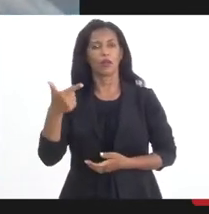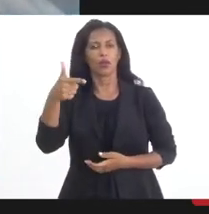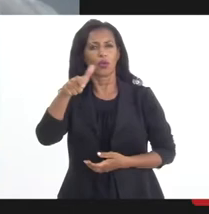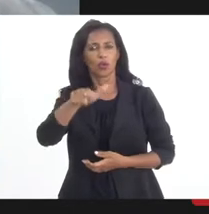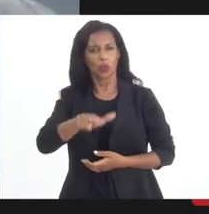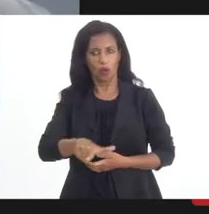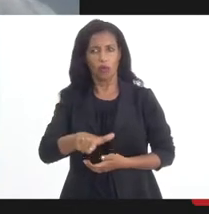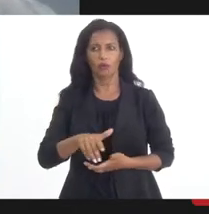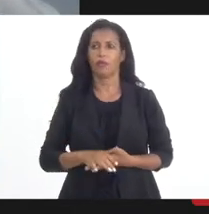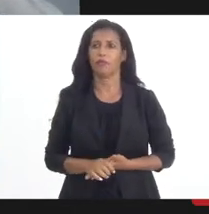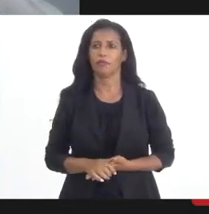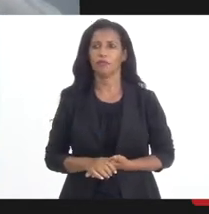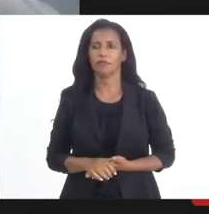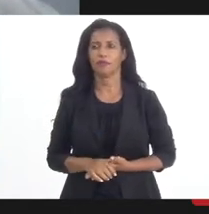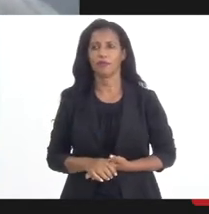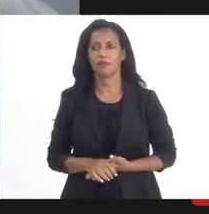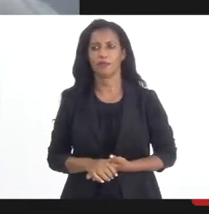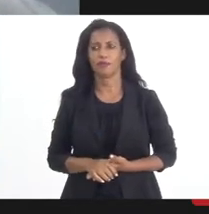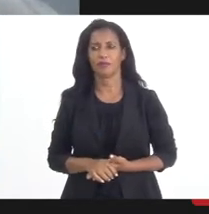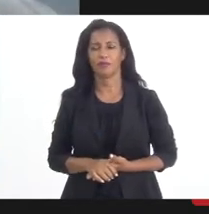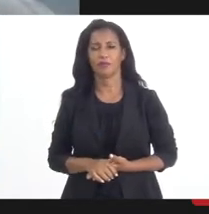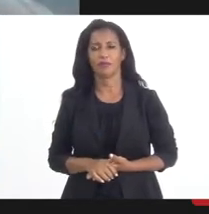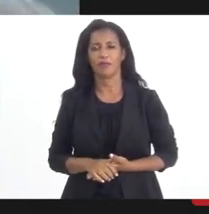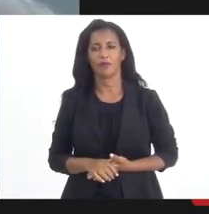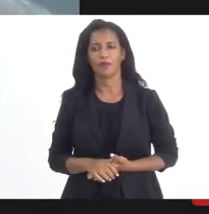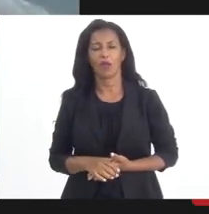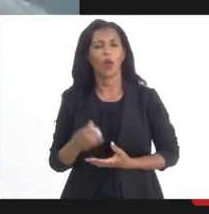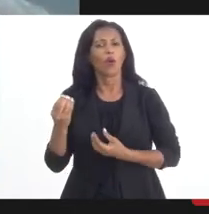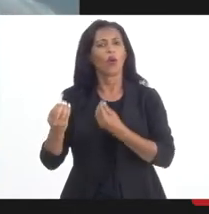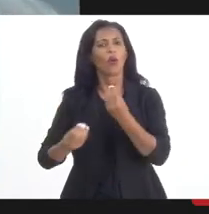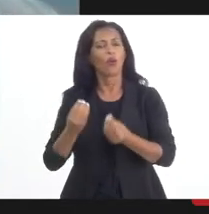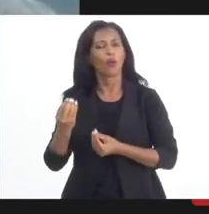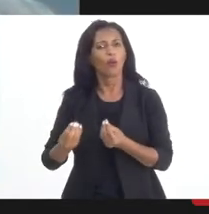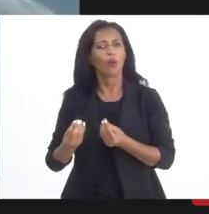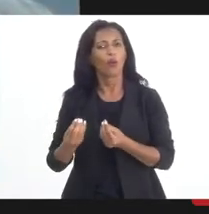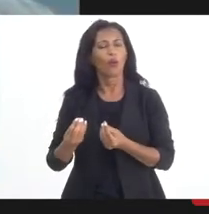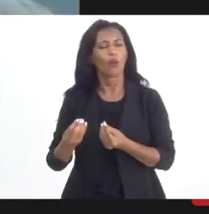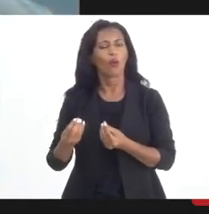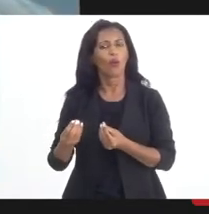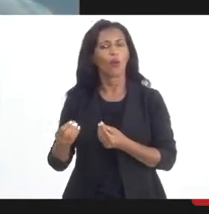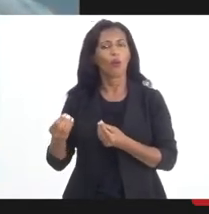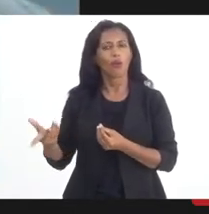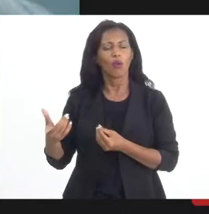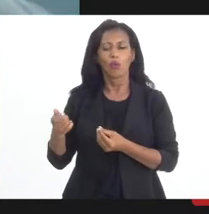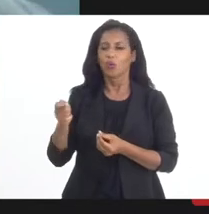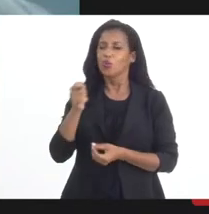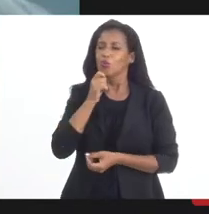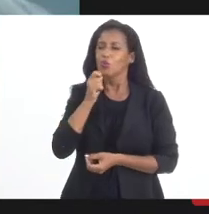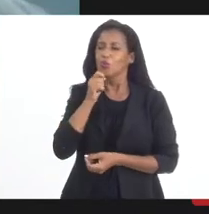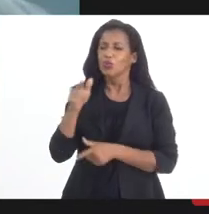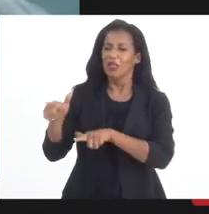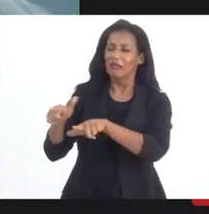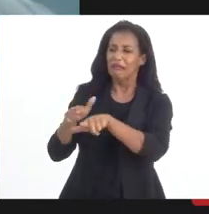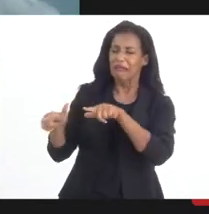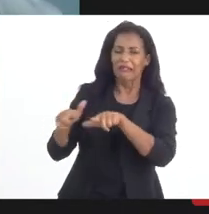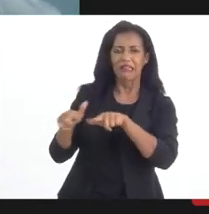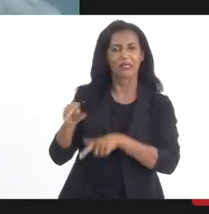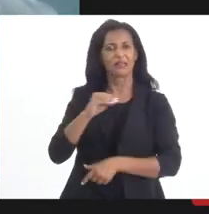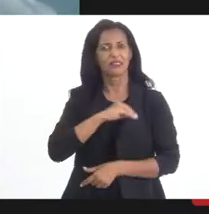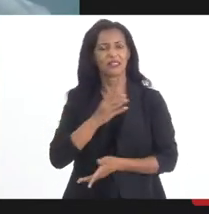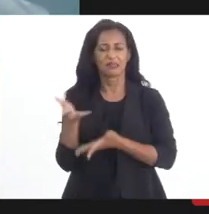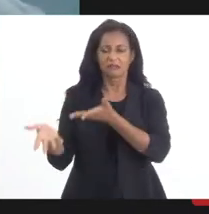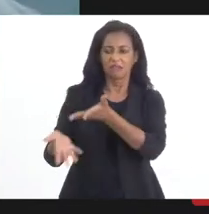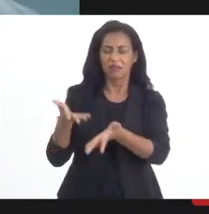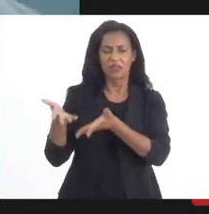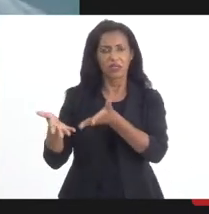pergunto, como a instituição de ensino sobrevive com seus servidores sem plano de cargos e salários, sem